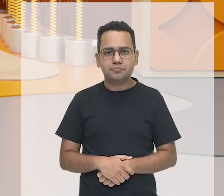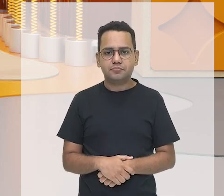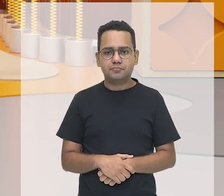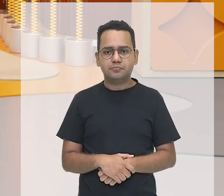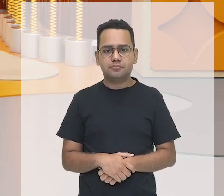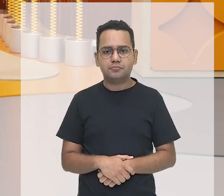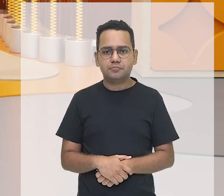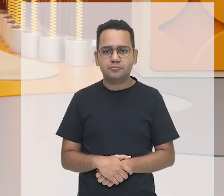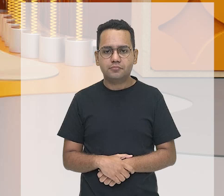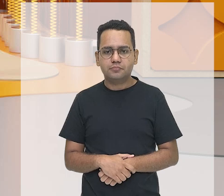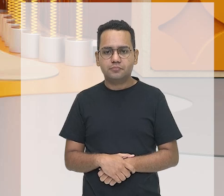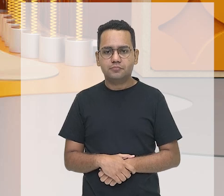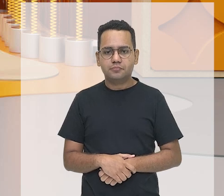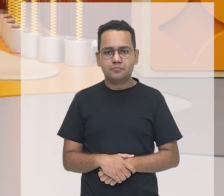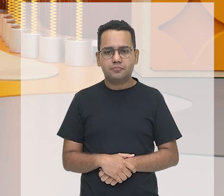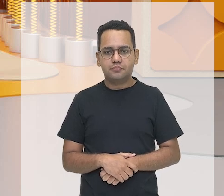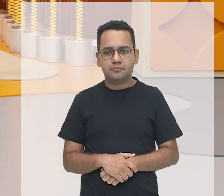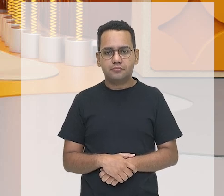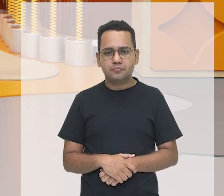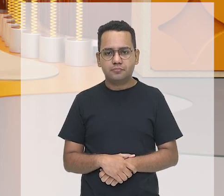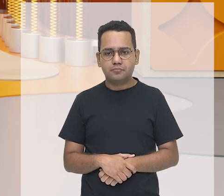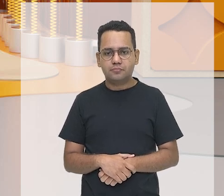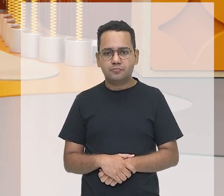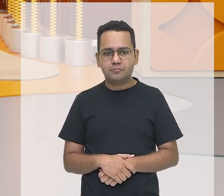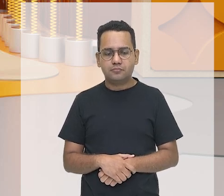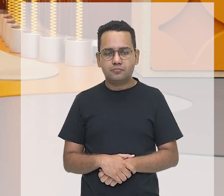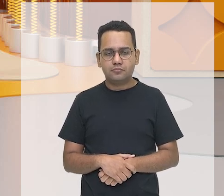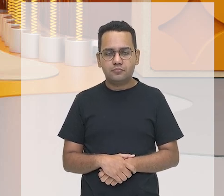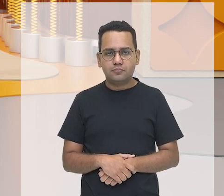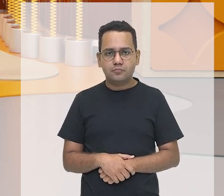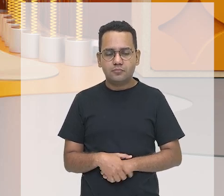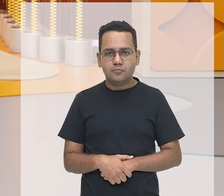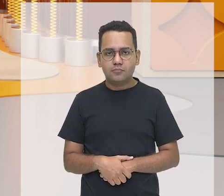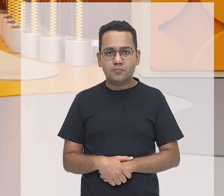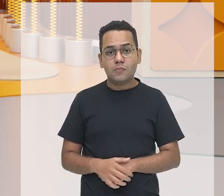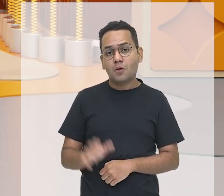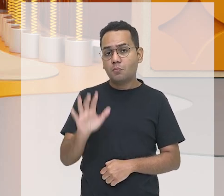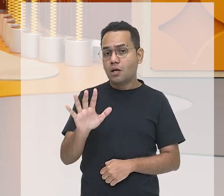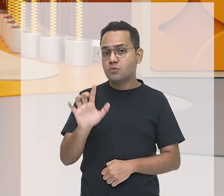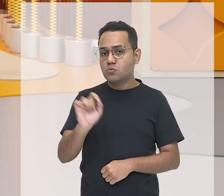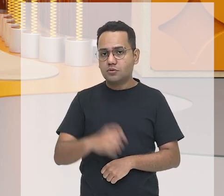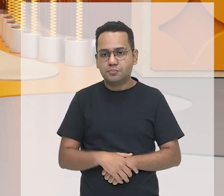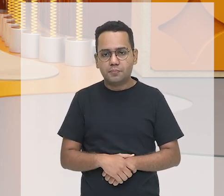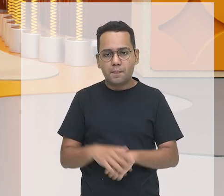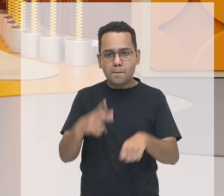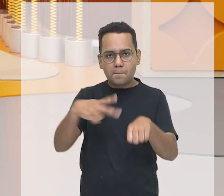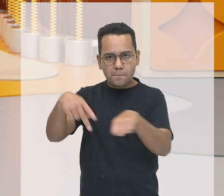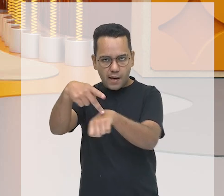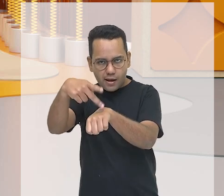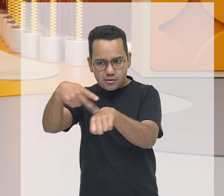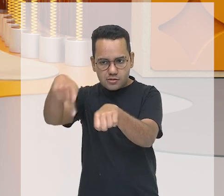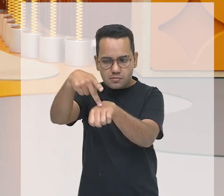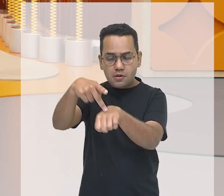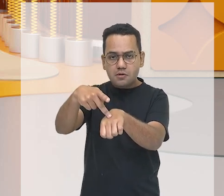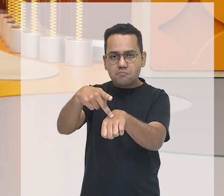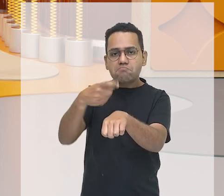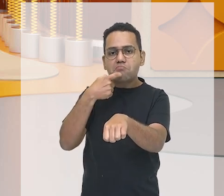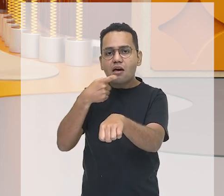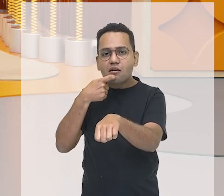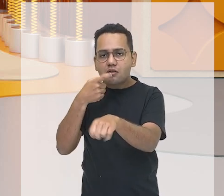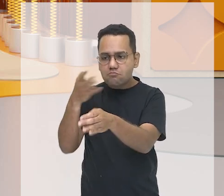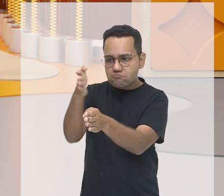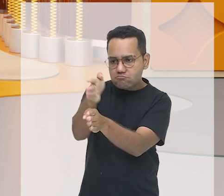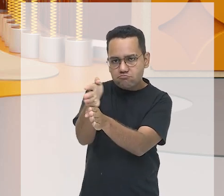essa facilidade. Hoje em dia a gente observa que os países, né, muito próximos, que fazem parte da Ásia, porém